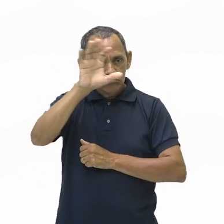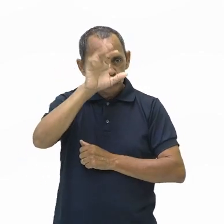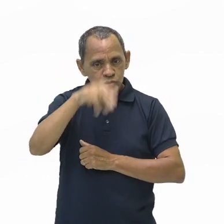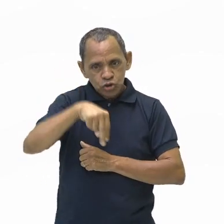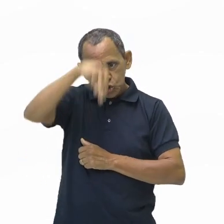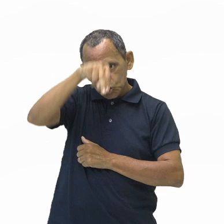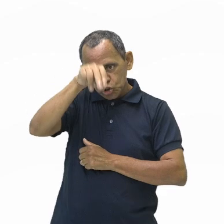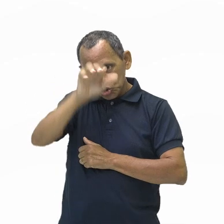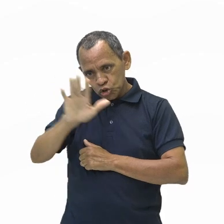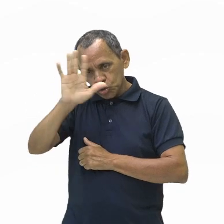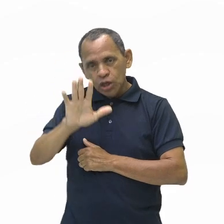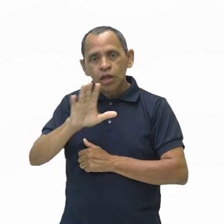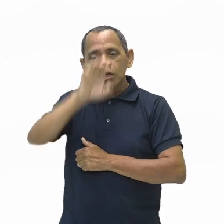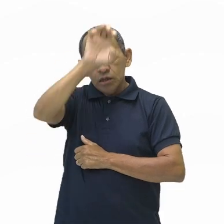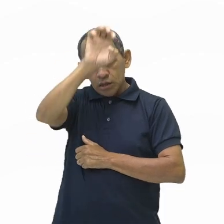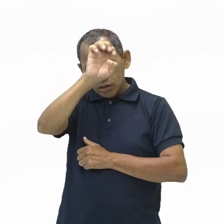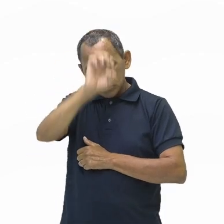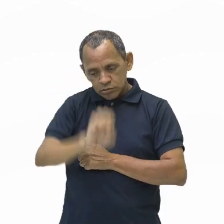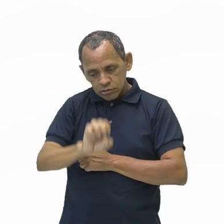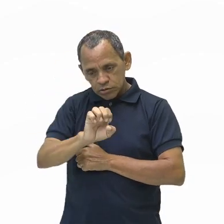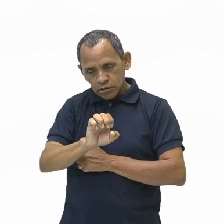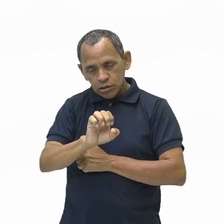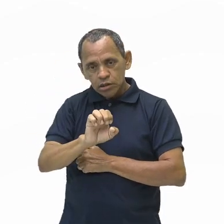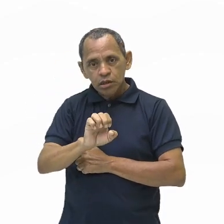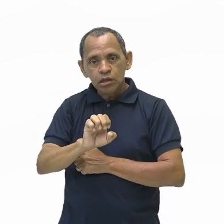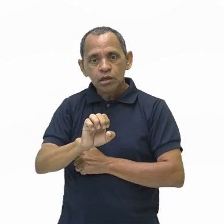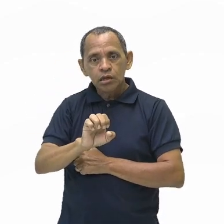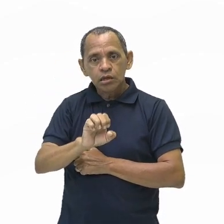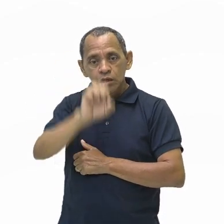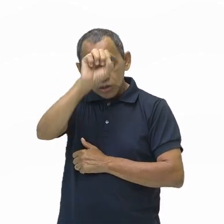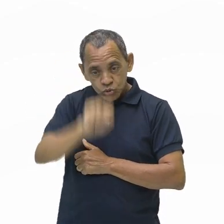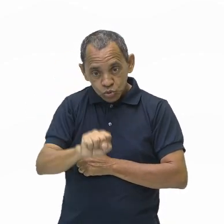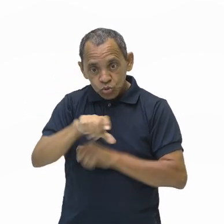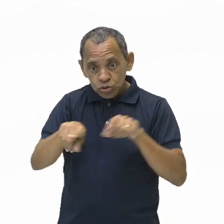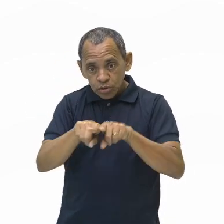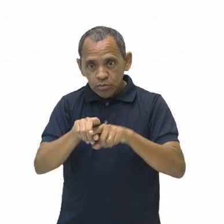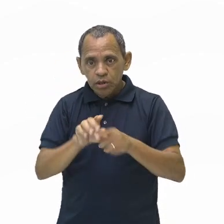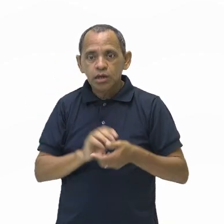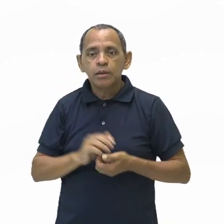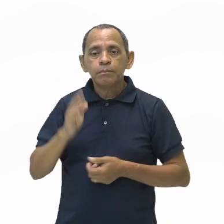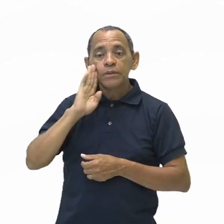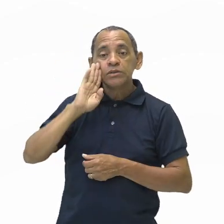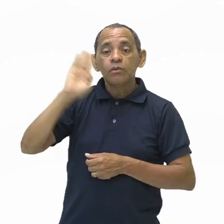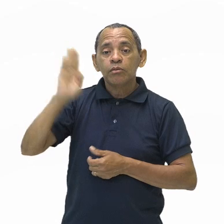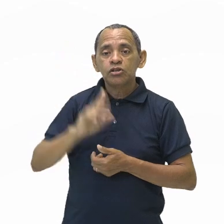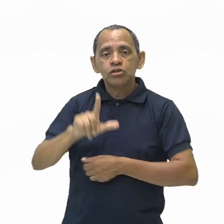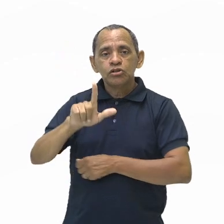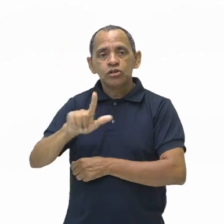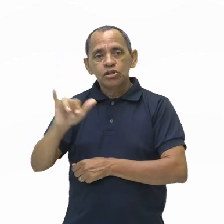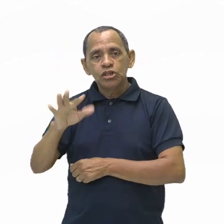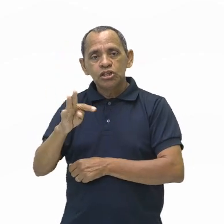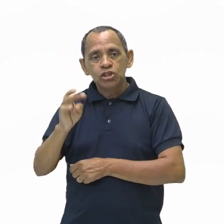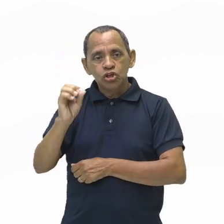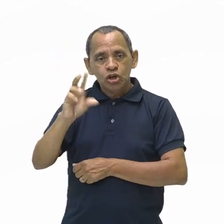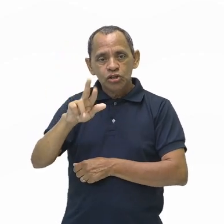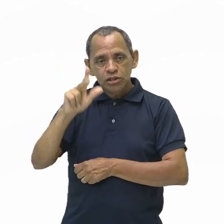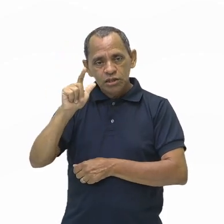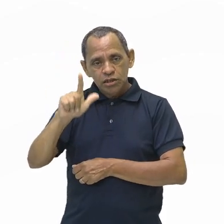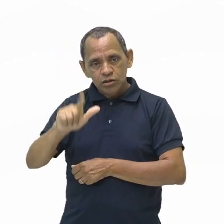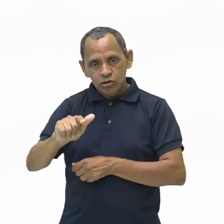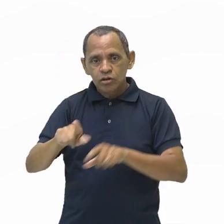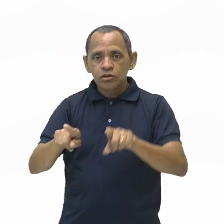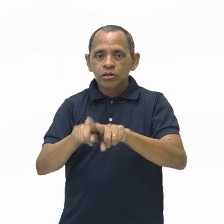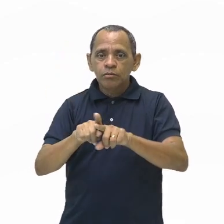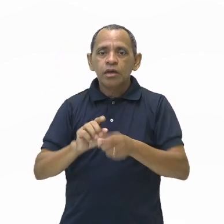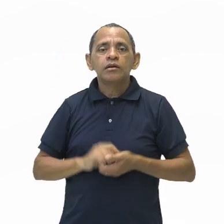Nordeste e Centro-Sul, principalmente a região do litoral, certo? Que eram áreas propícias para